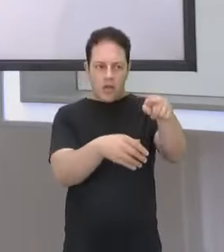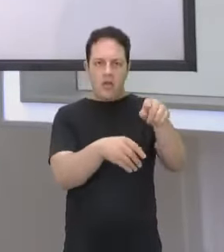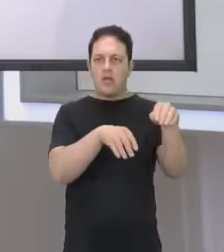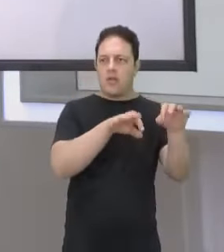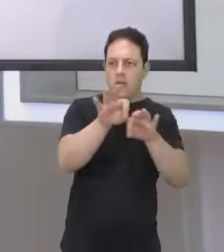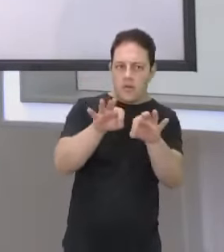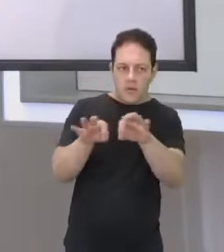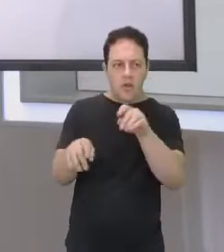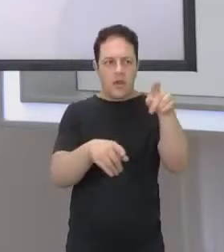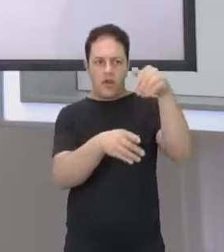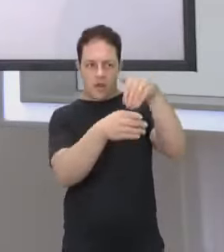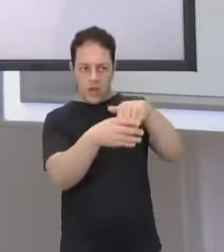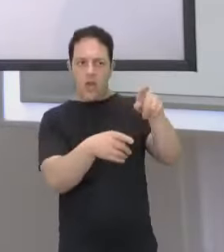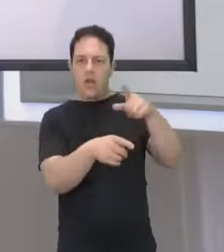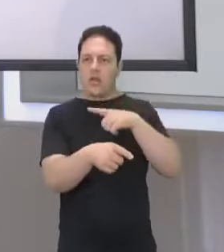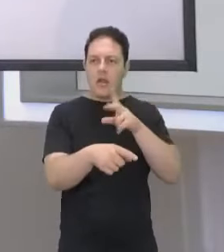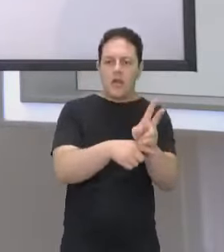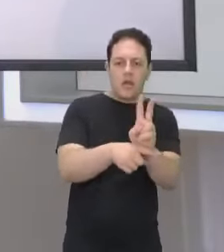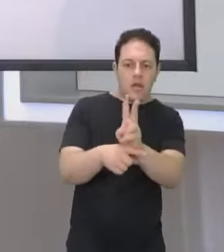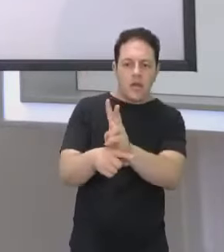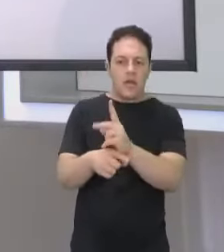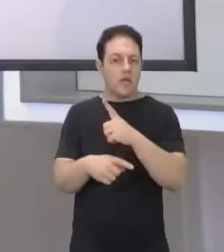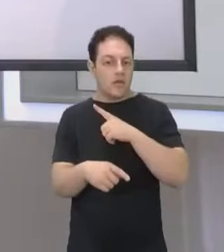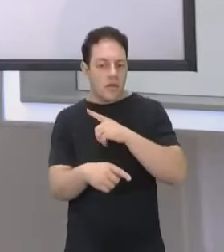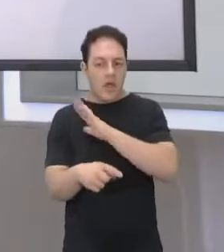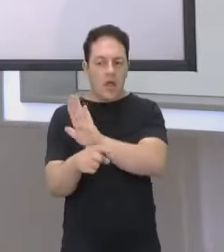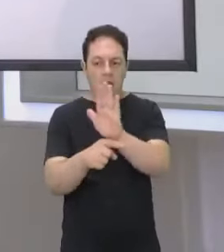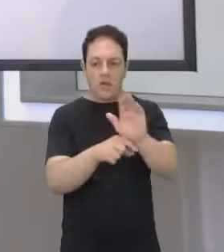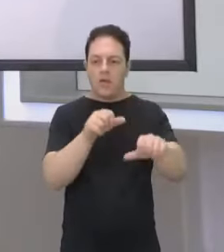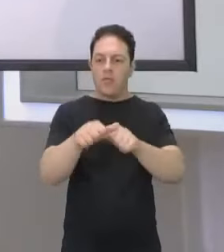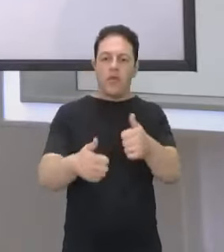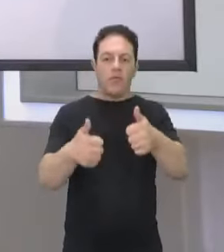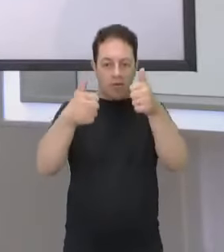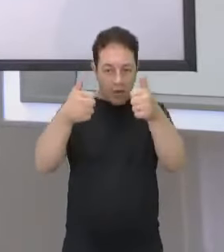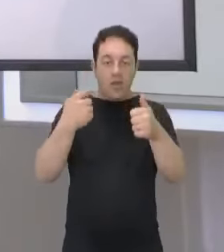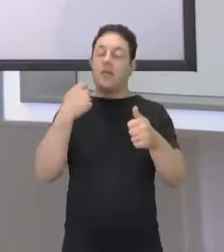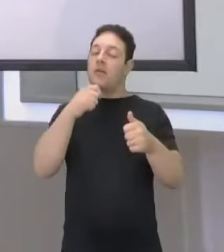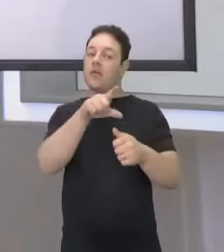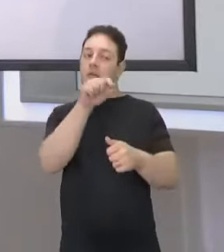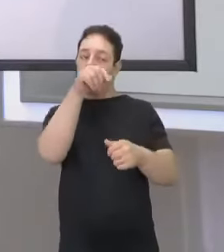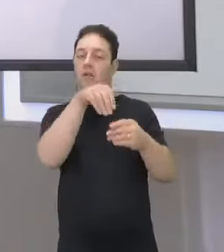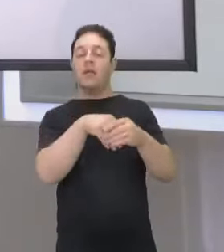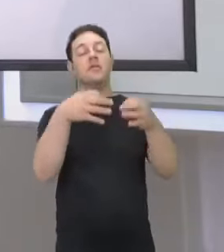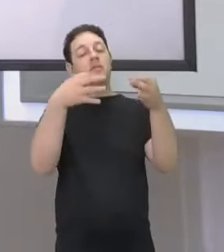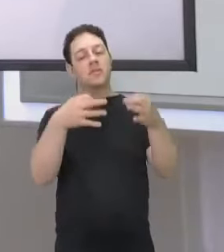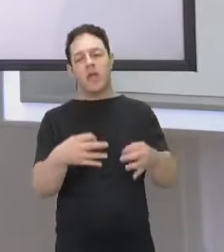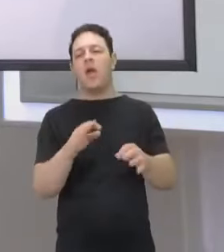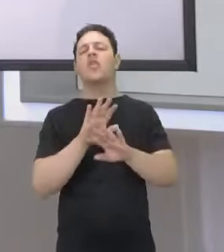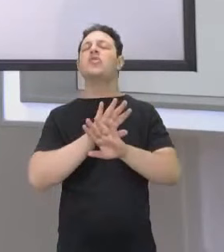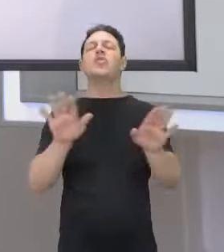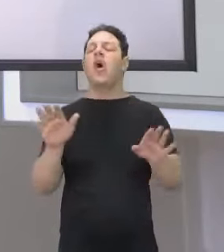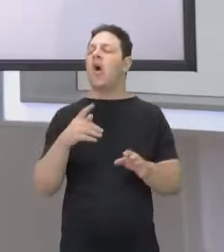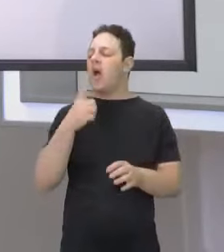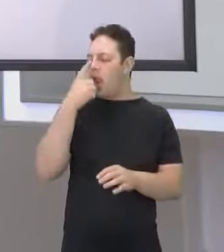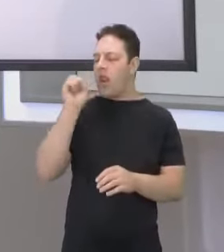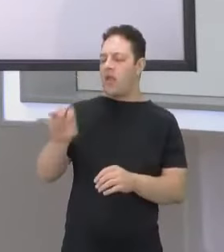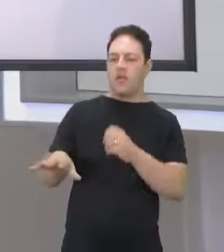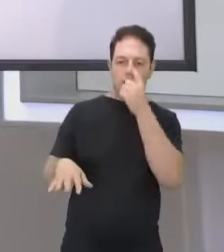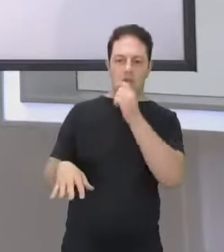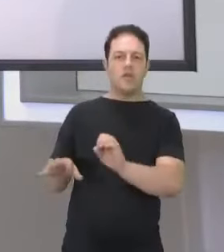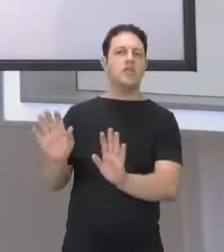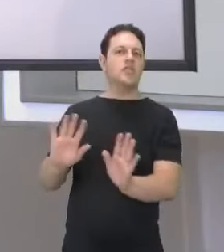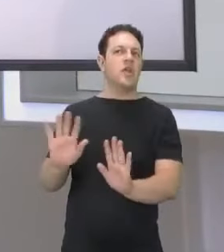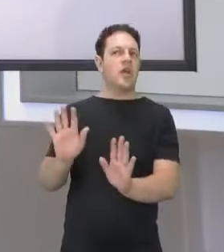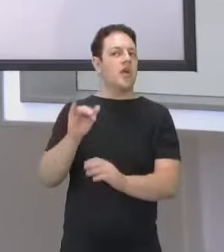elegeu fiscaliza, porque é só dessa forma que a gente vai conseguir mudar essa dinâmica. Tá? Não é só não jogar lixo na rua para não